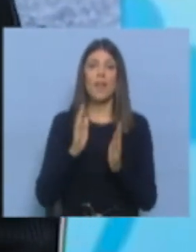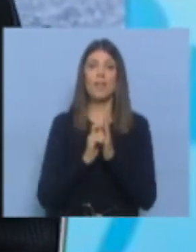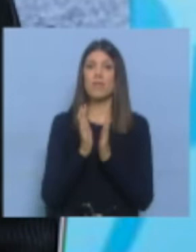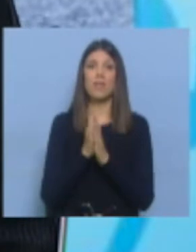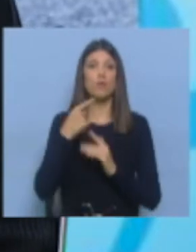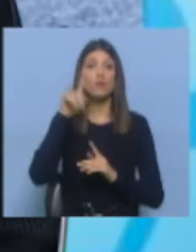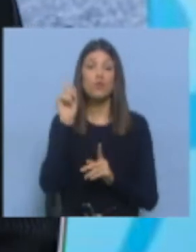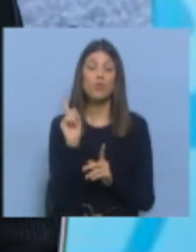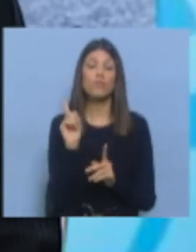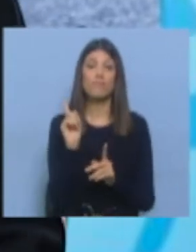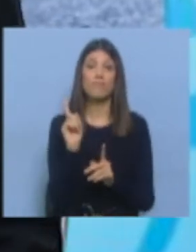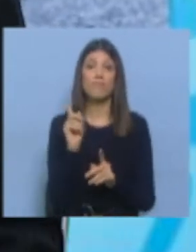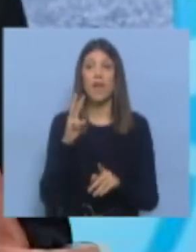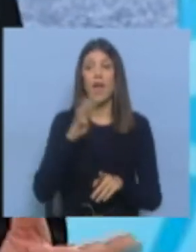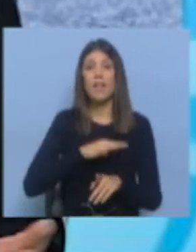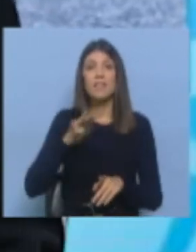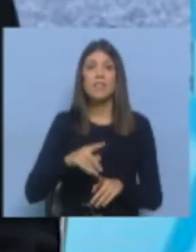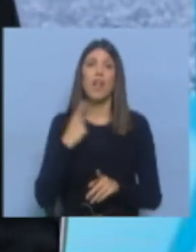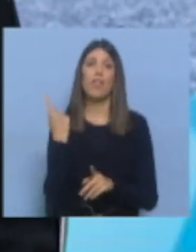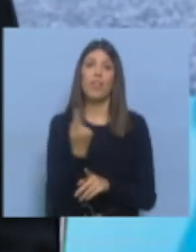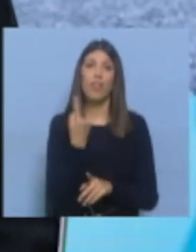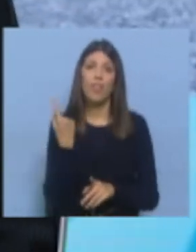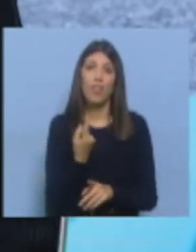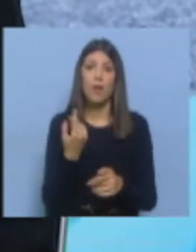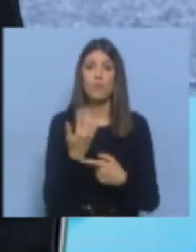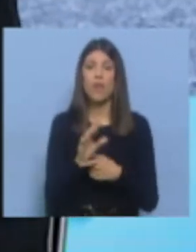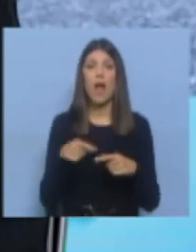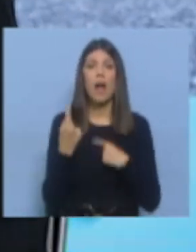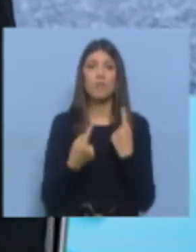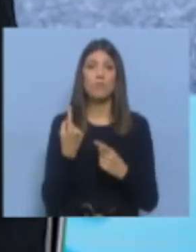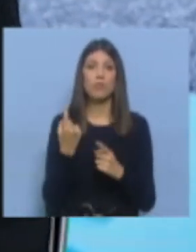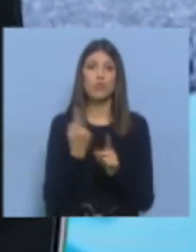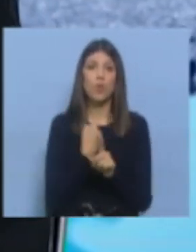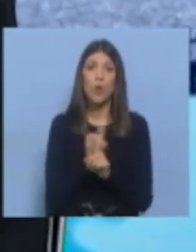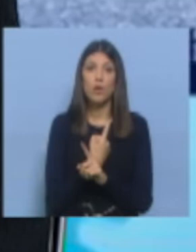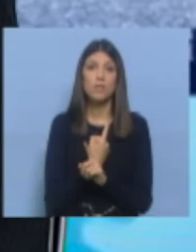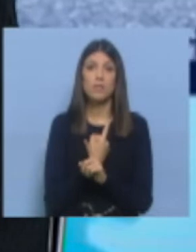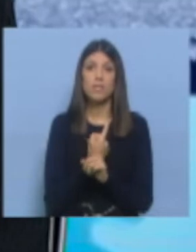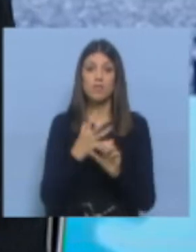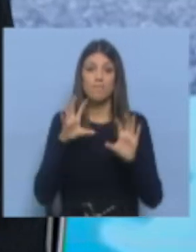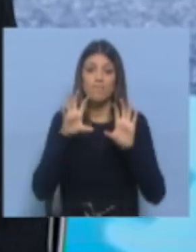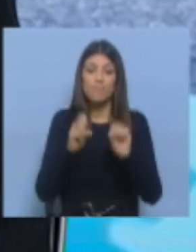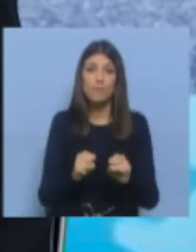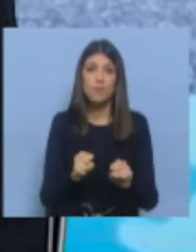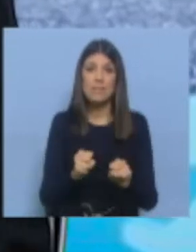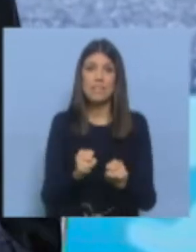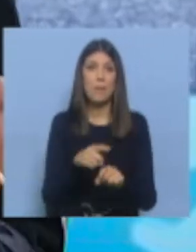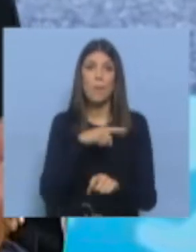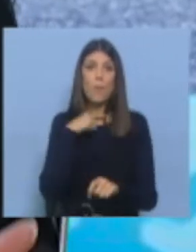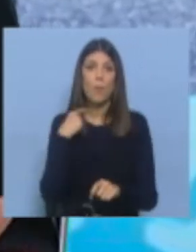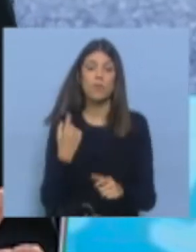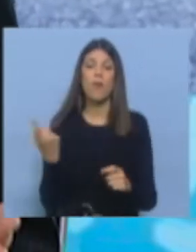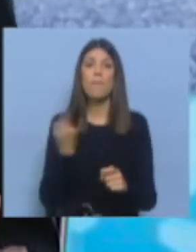muito a acontecer e há coisas que nos fogem da mão. Agora, eu acho que também um dos perigos desta epidemia é irmos pelo